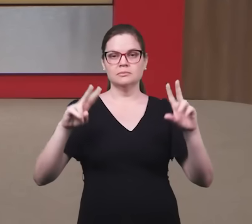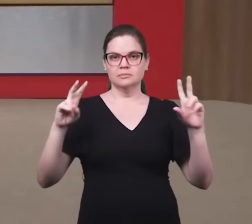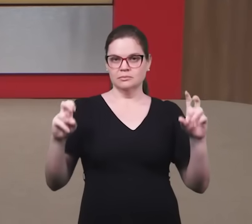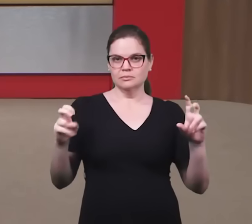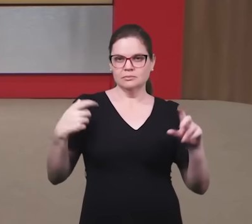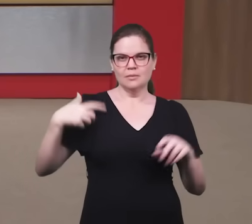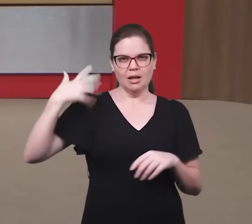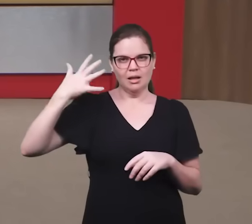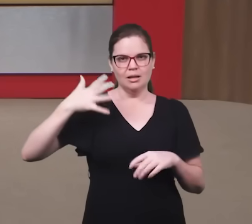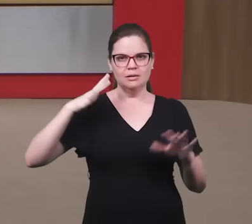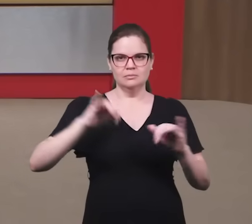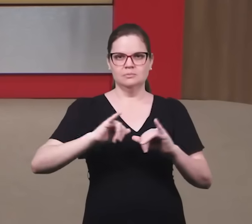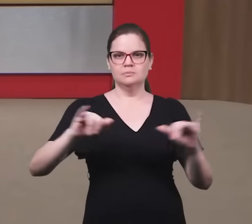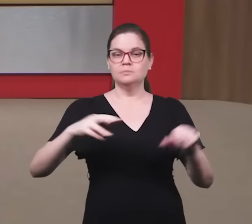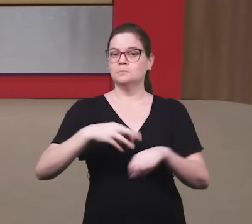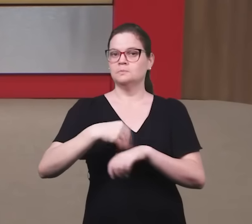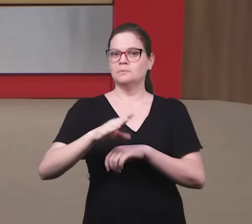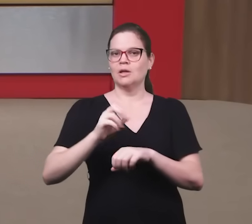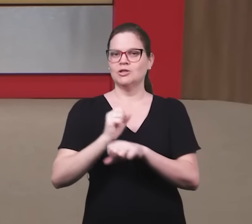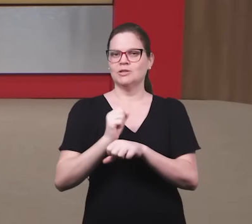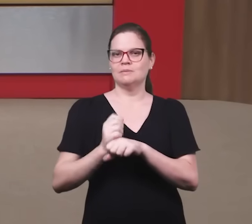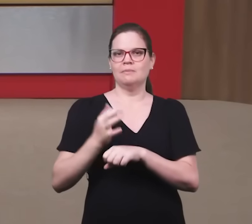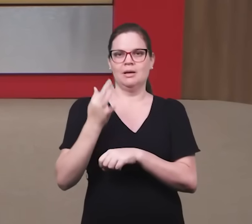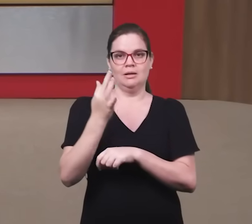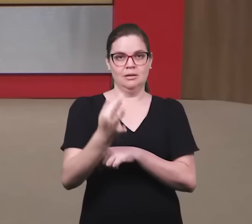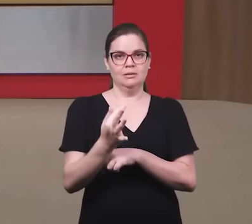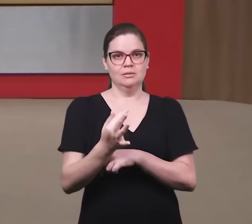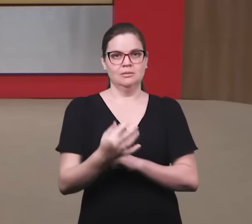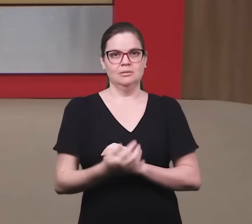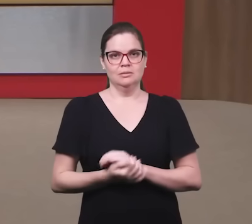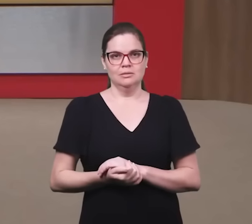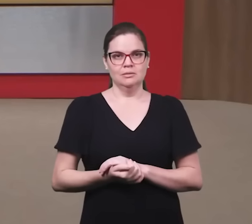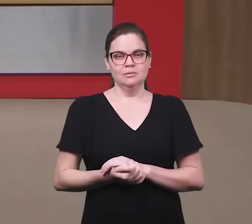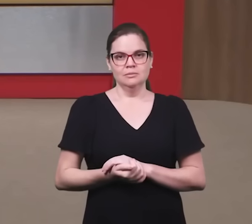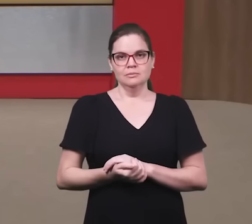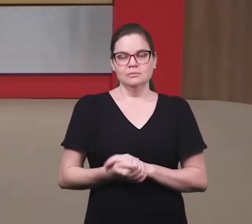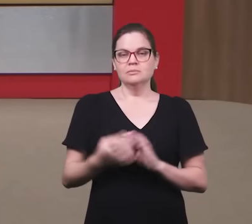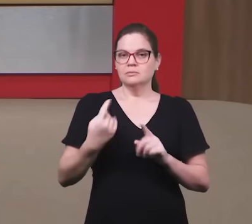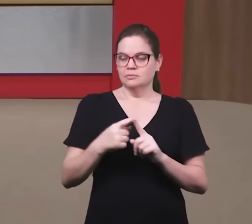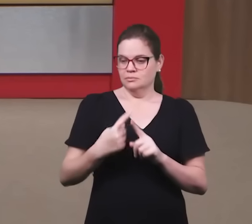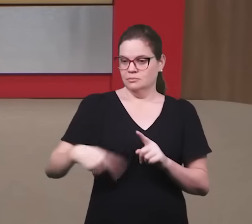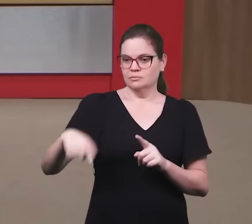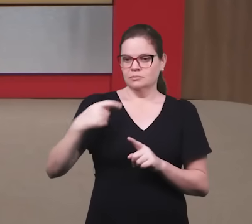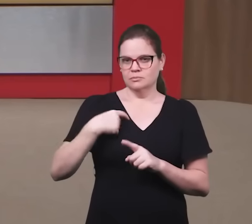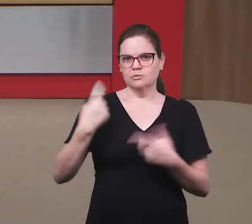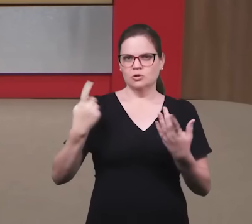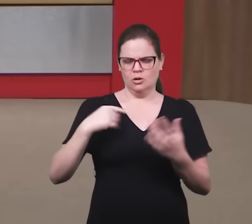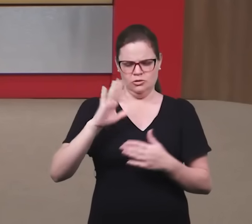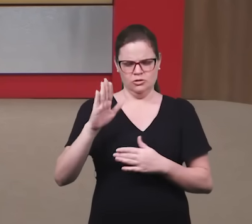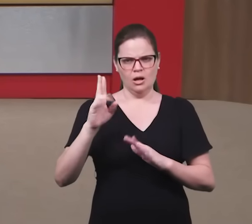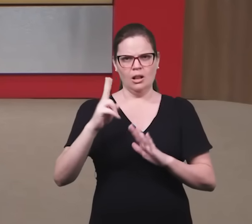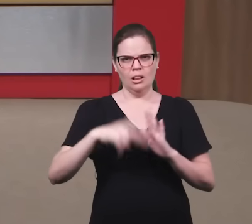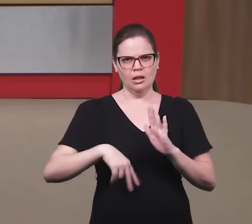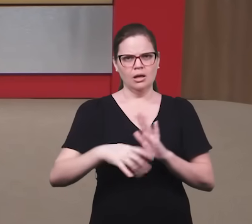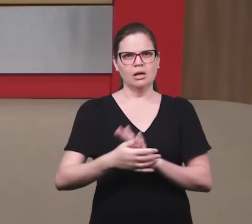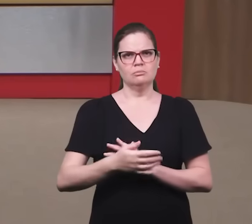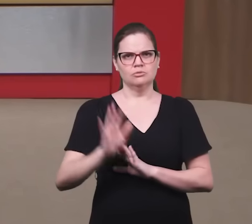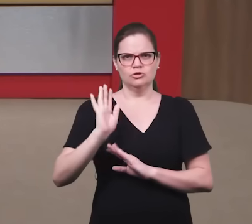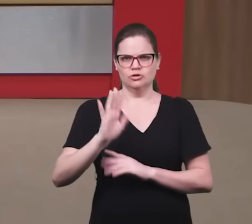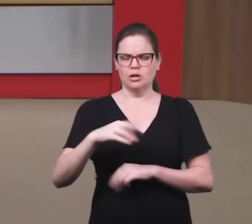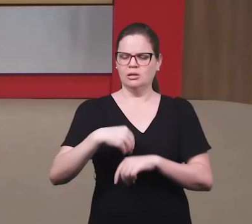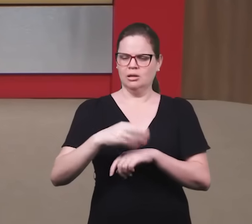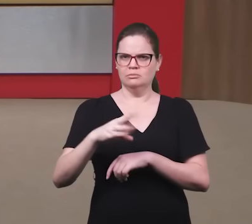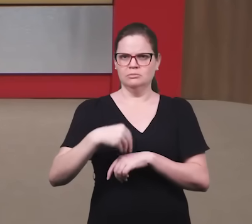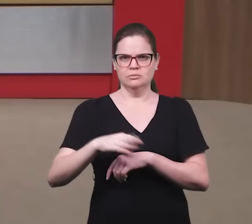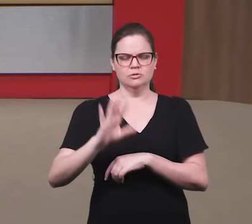esperança que está à nossa frente, nós já lemos, nós temos falado um